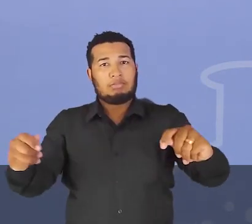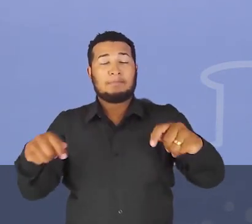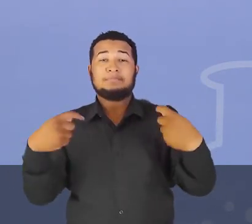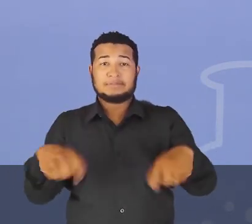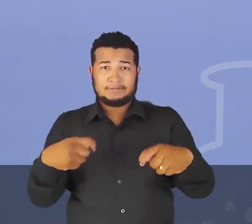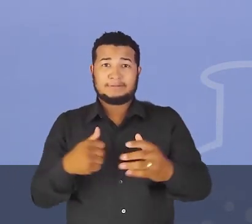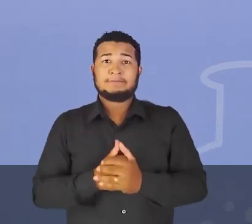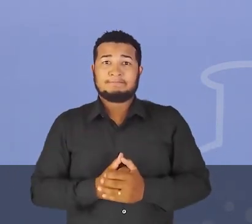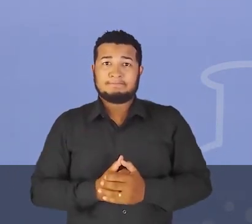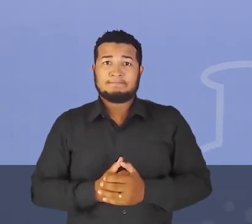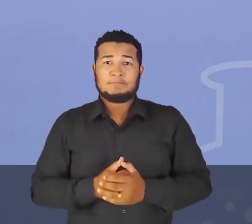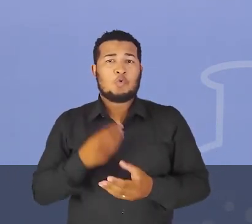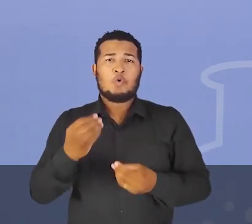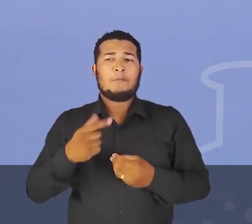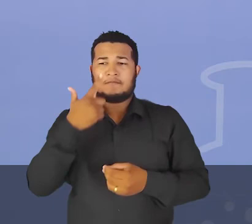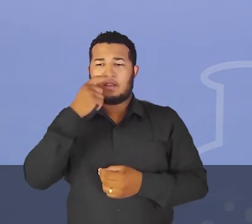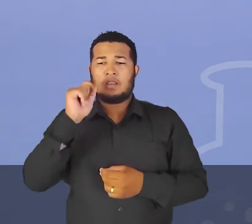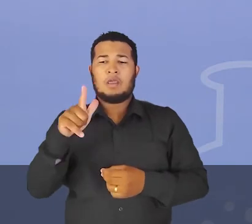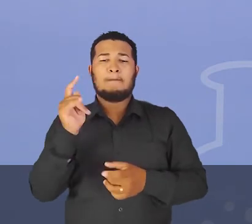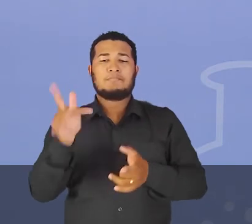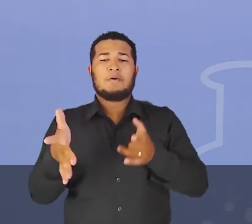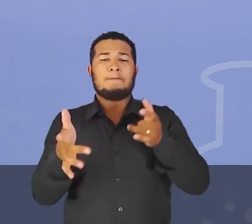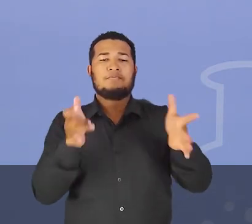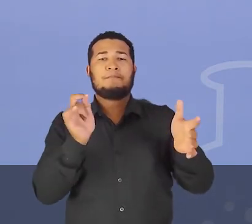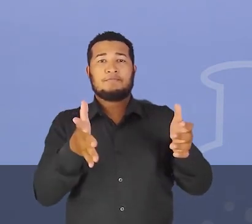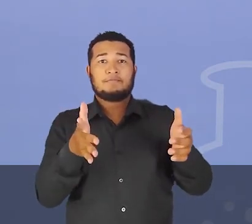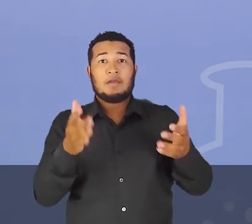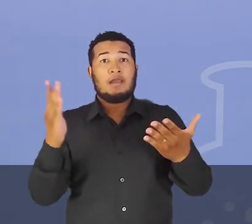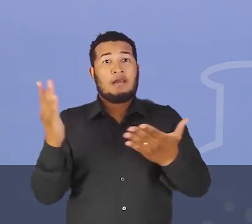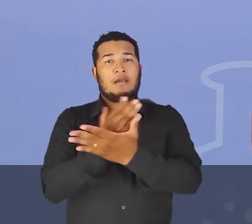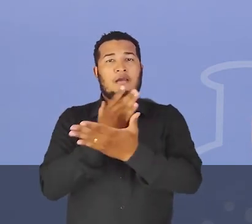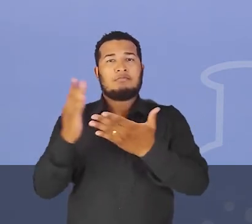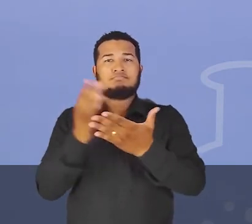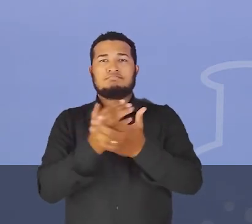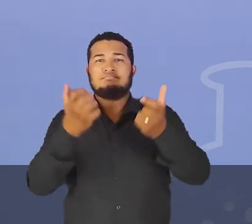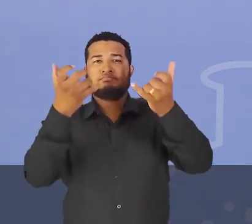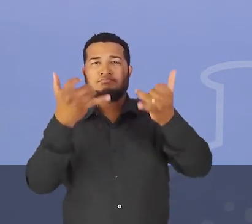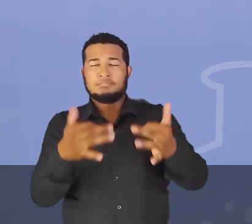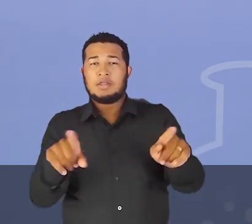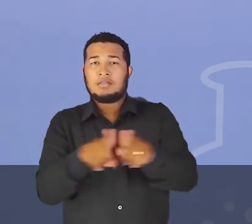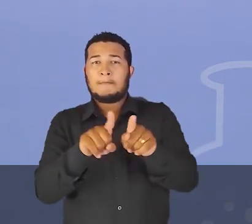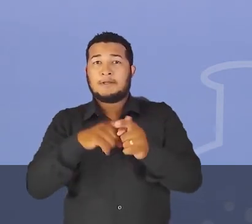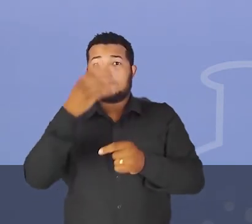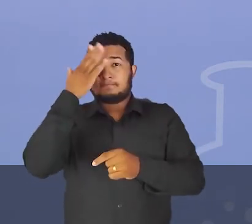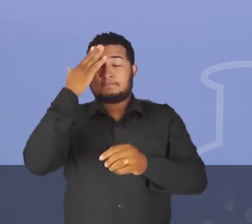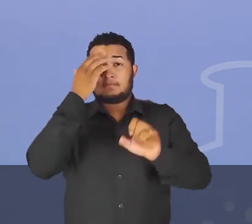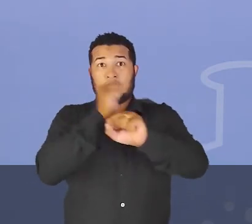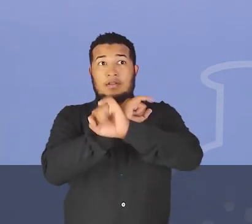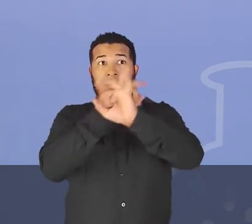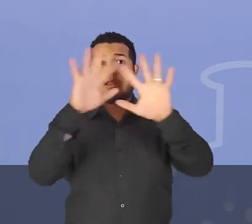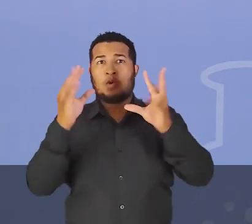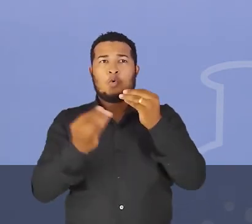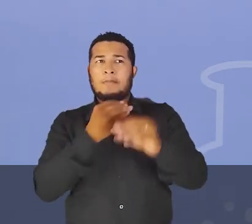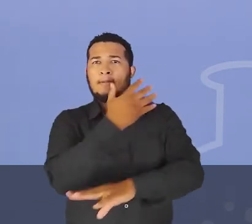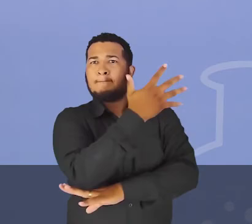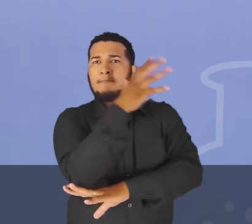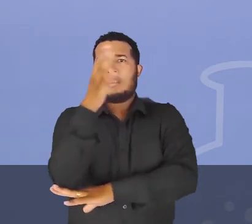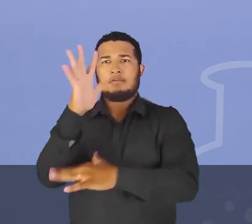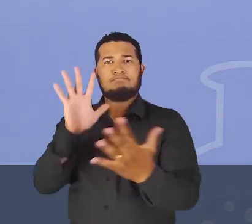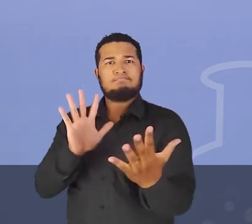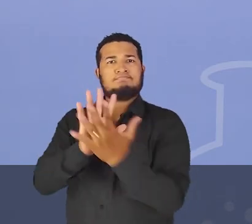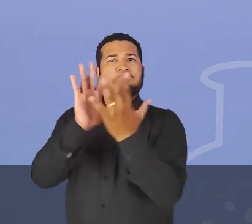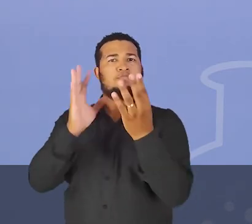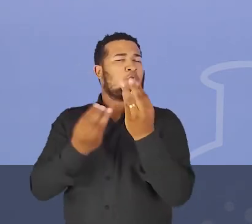descartados. Então, a gente tem alguns tipos de pilha para apresentar agora para vocês e para a gente poder entender qual o impacto desses materiais no meio